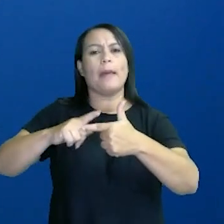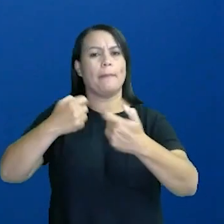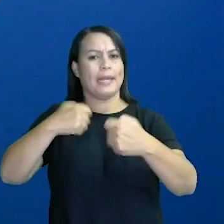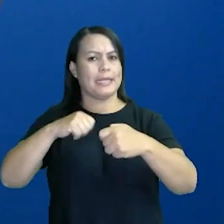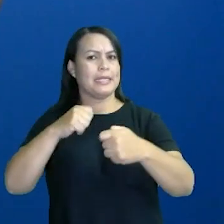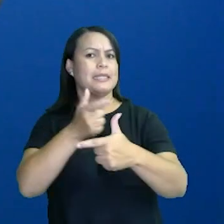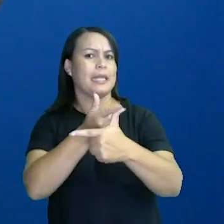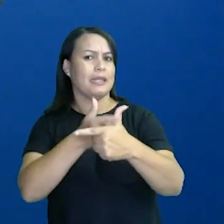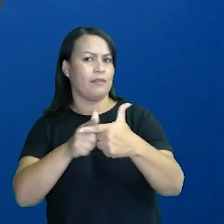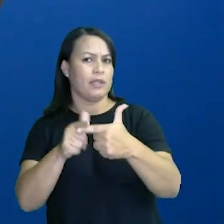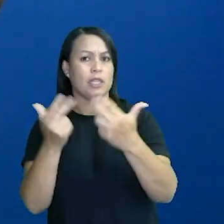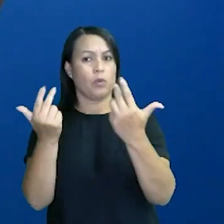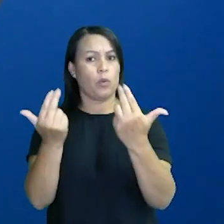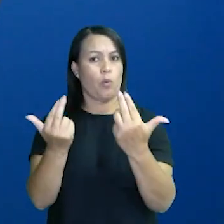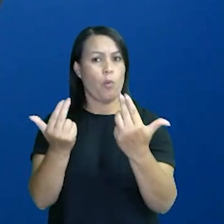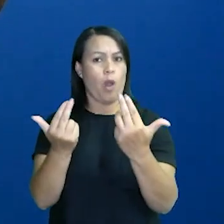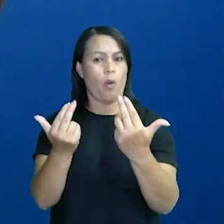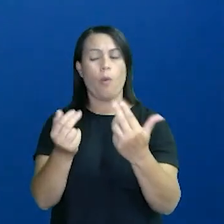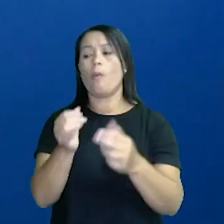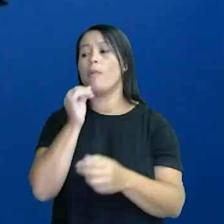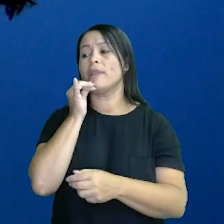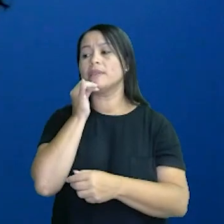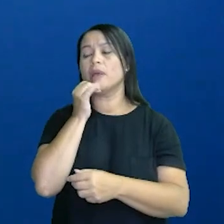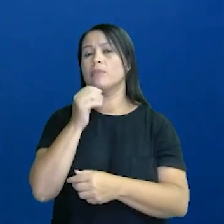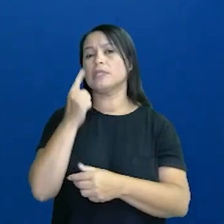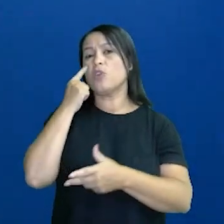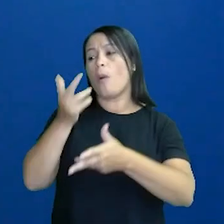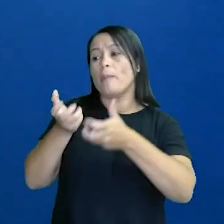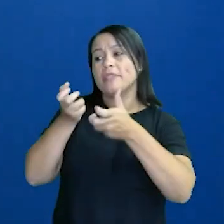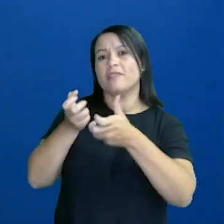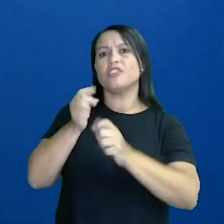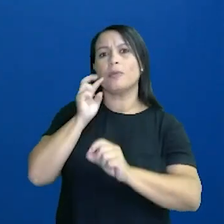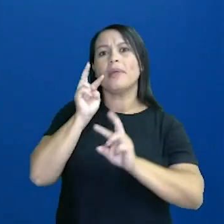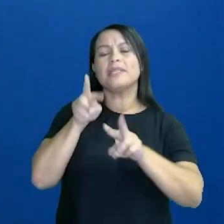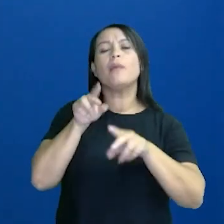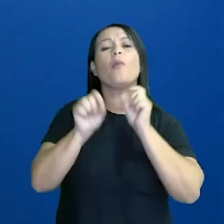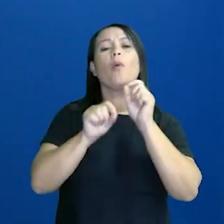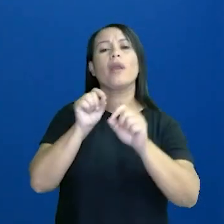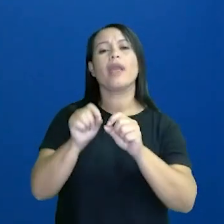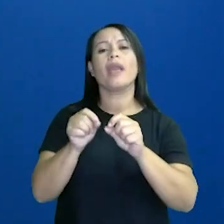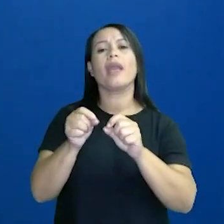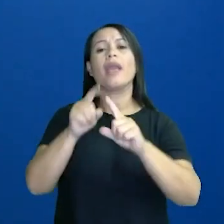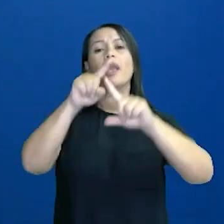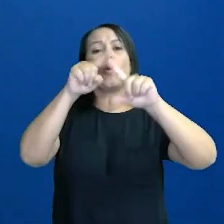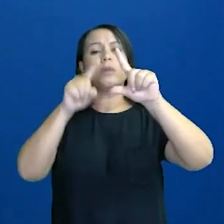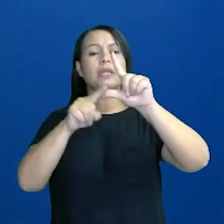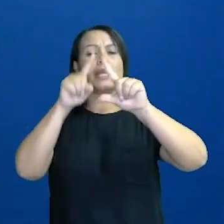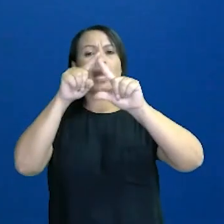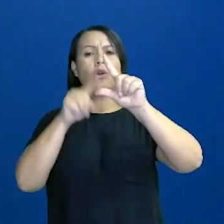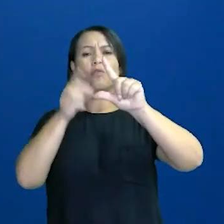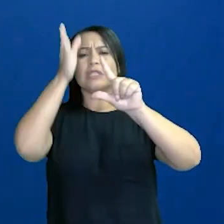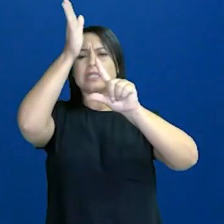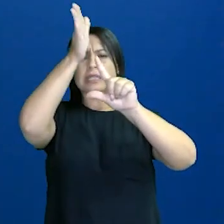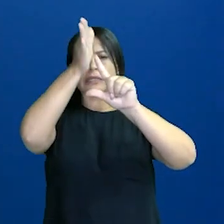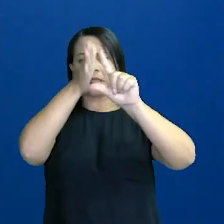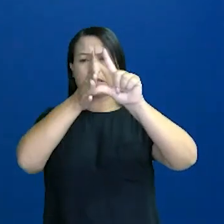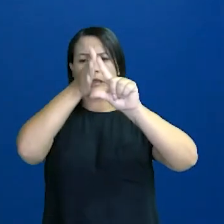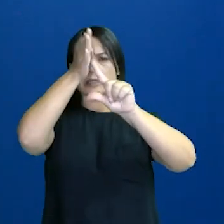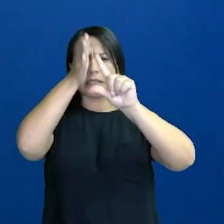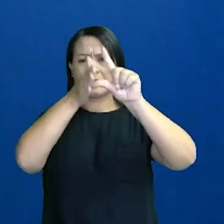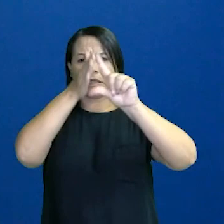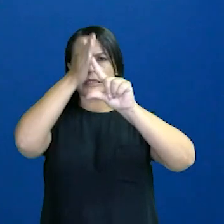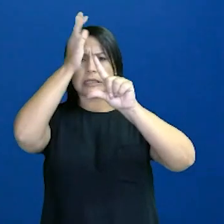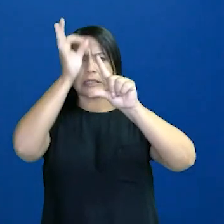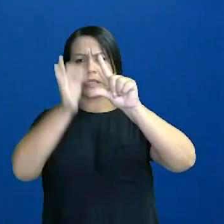ser dividido em partes iguais, tá certo? Então, aqui, ó, só de observar, a gente percebe que esse triângulo aqui foi dividido bem certinho ao meio, não foi